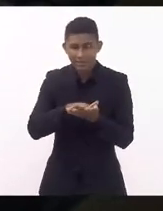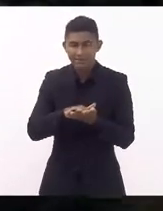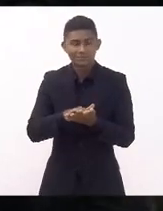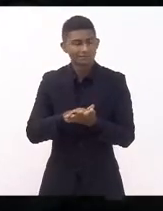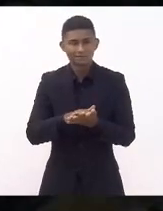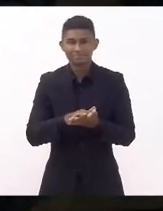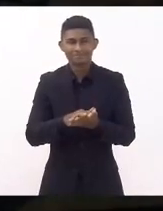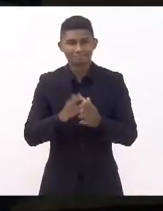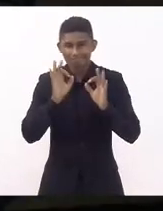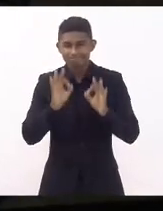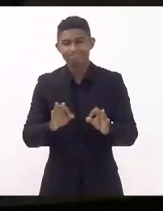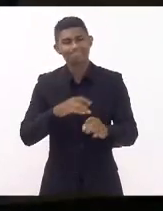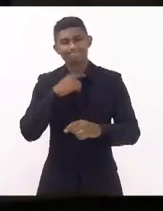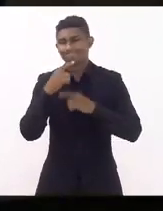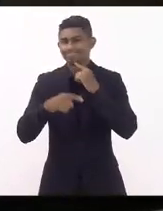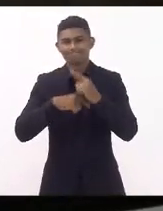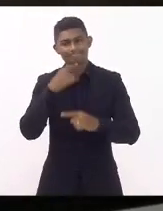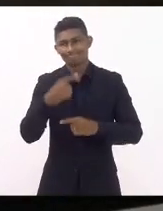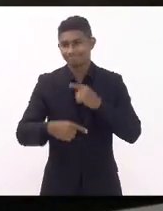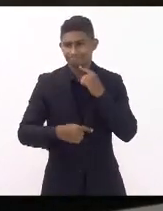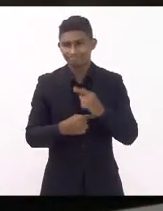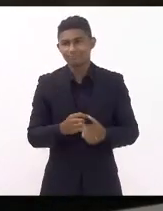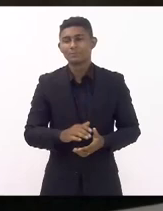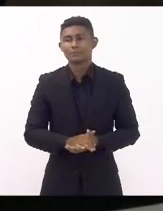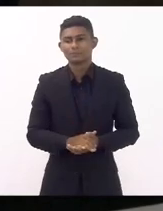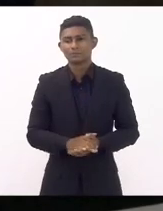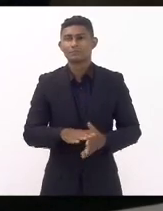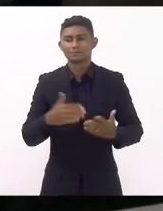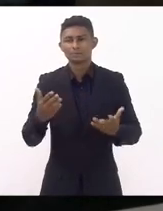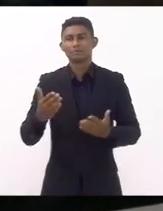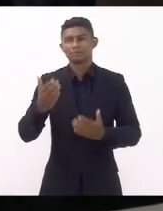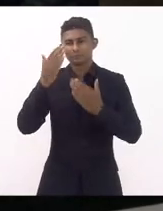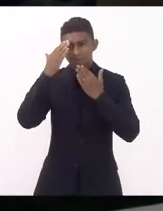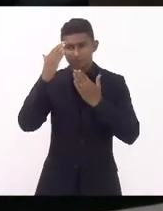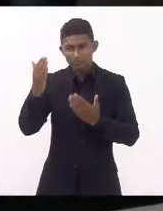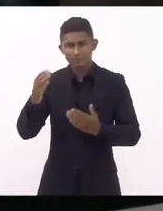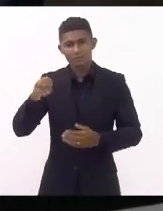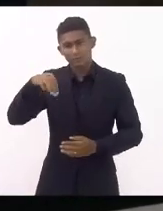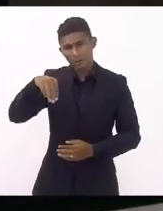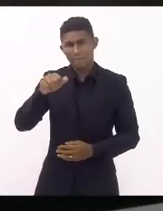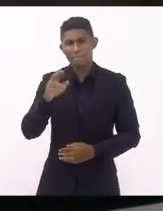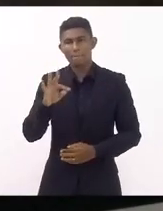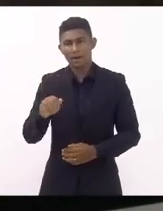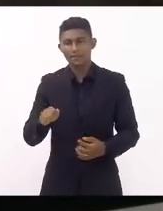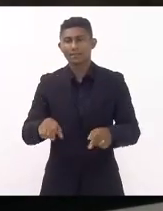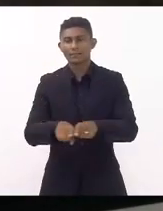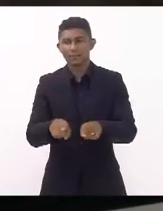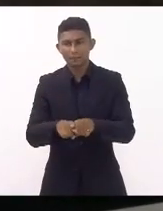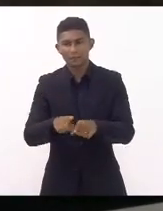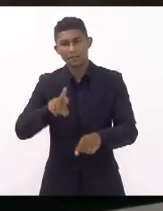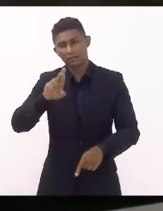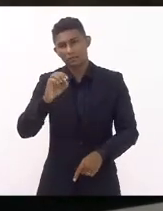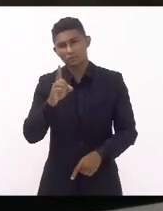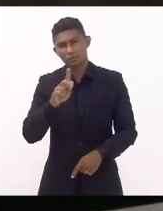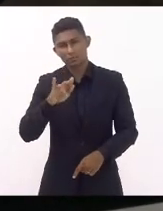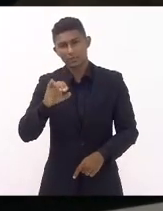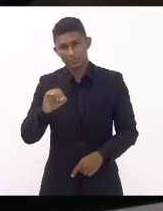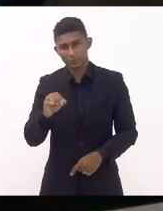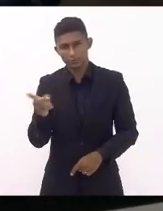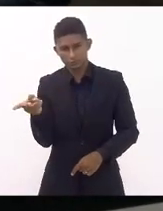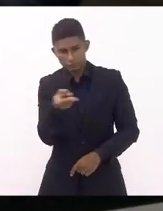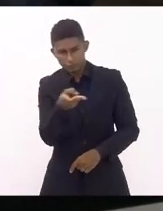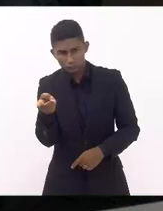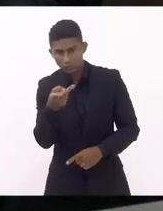daria certo, graças à condução de Vossa Excelência. Então quero agradecer a deputada Marta Rocha e agradecer ao deputado Rodrigo Amorim pelo